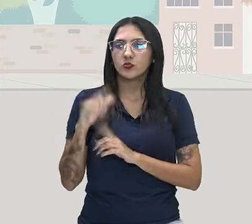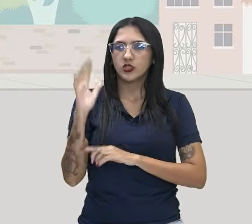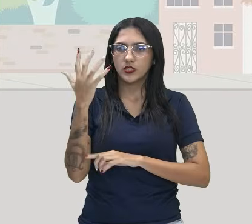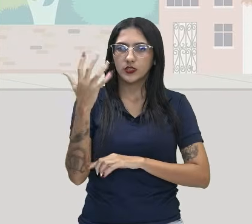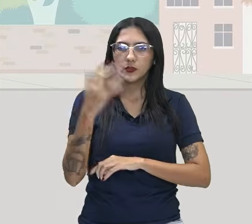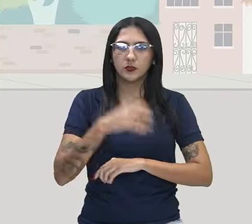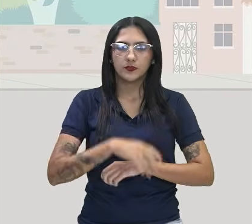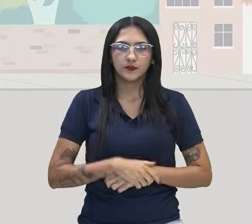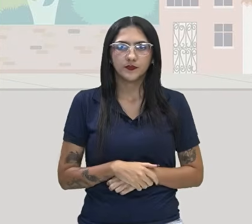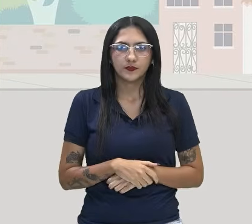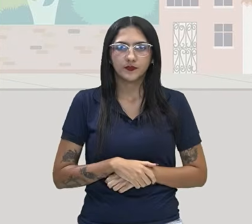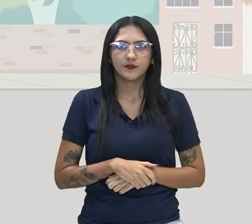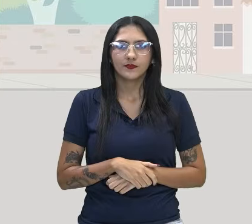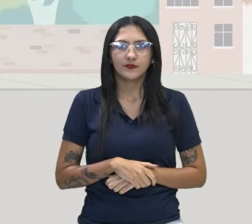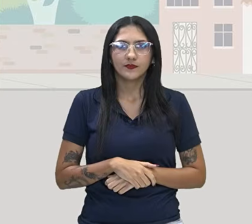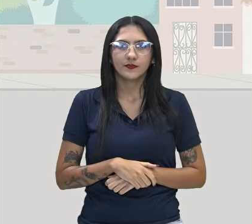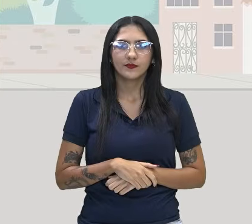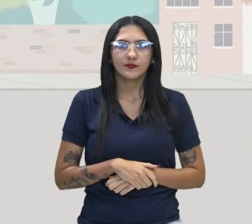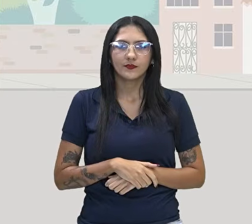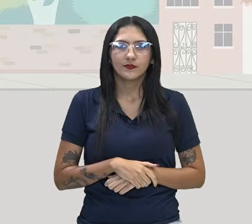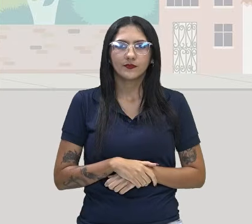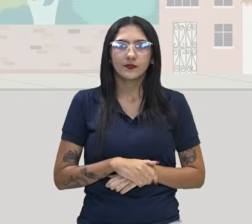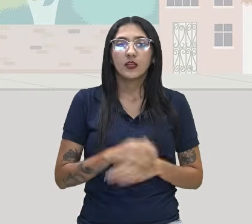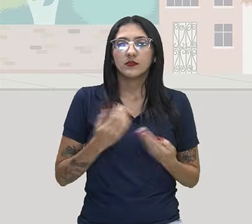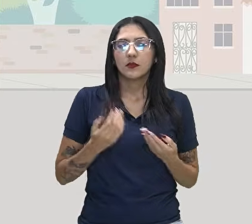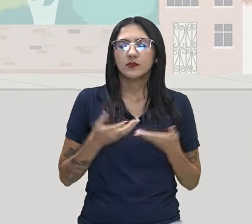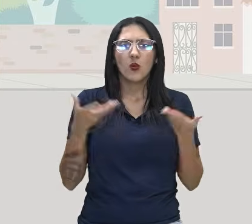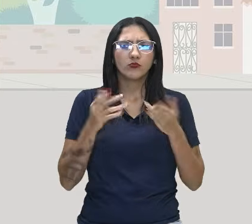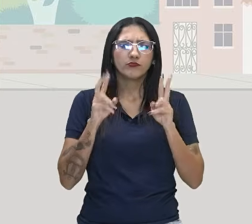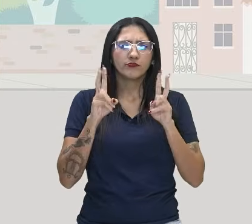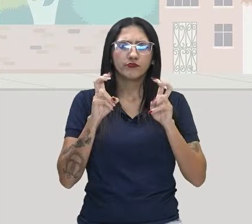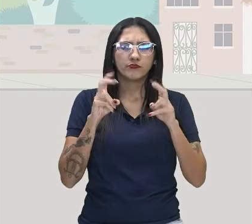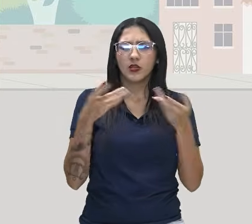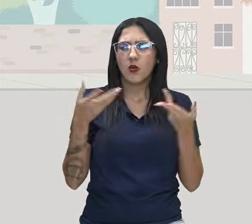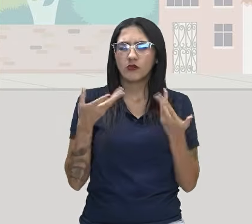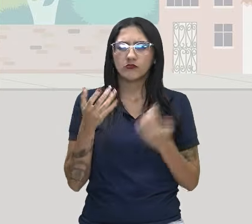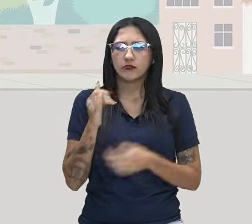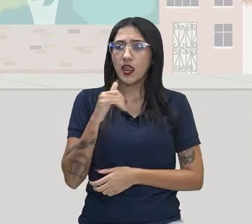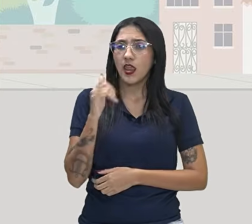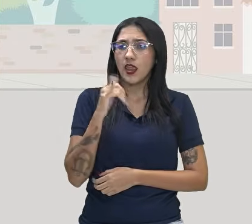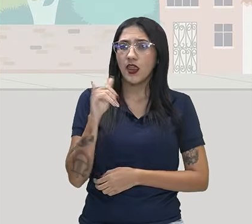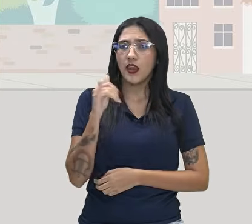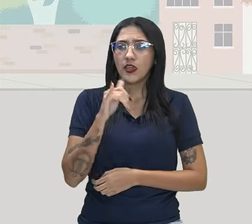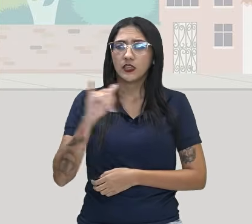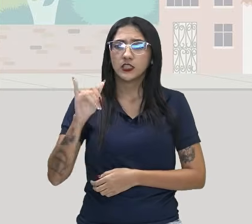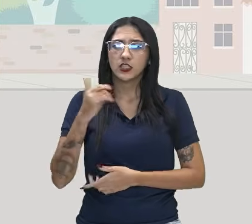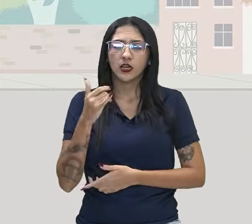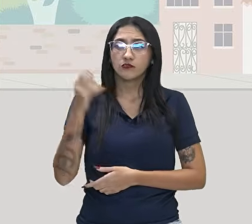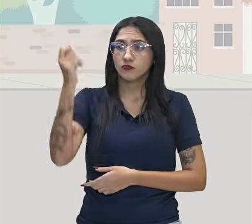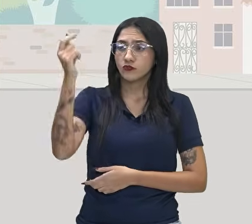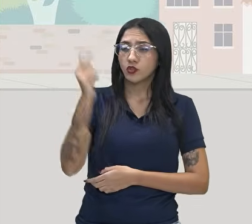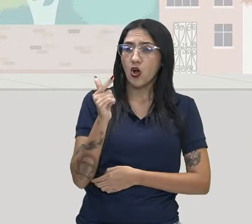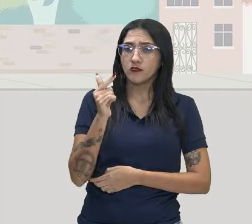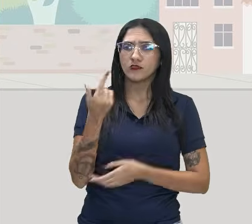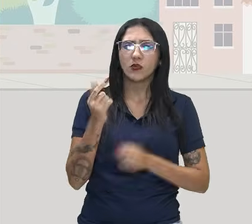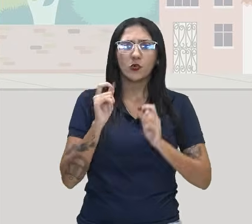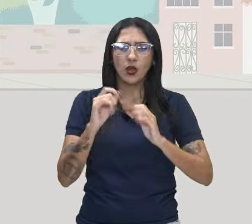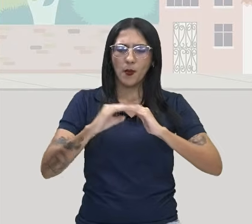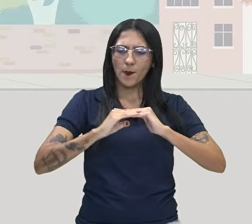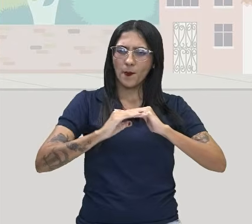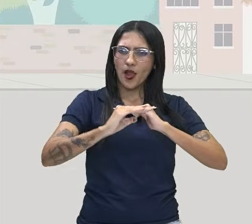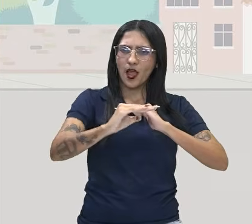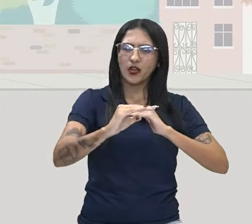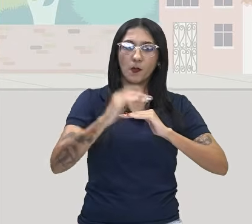gente vive hoje, gente, por exemplo, a energia solar. A energia solar é aquela placa escura. E a gente observa que em várias